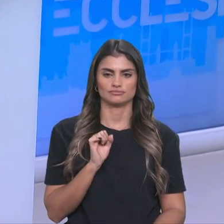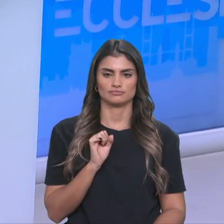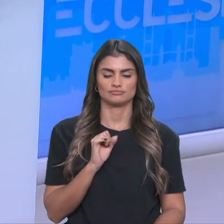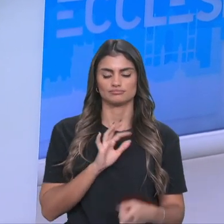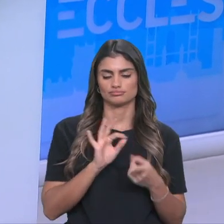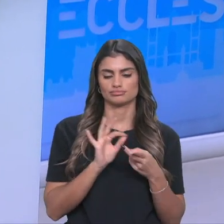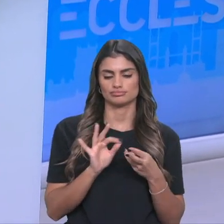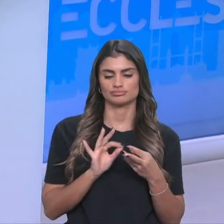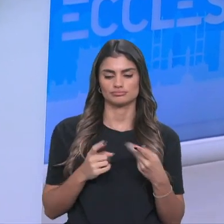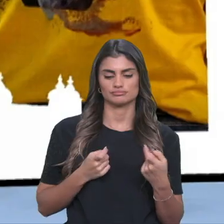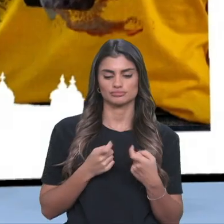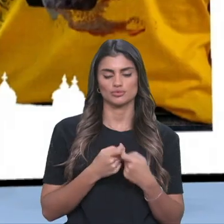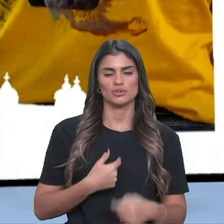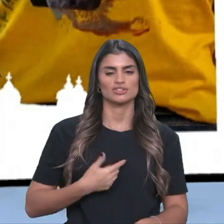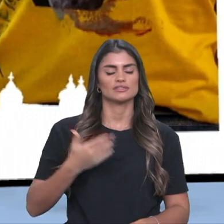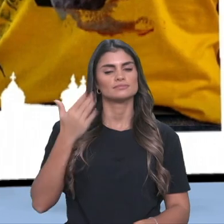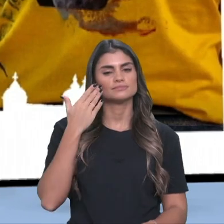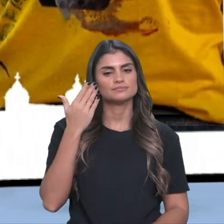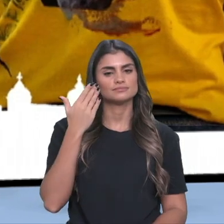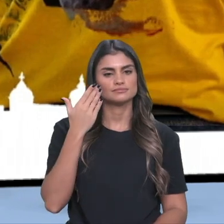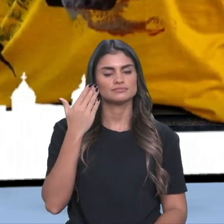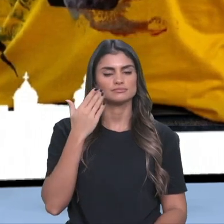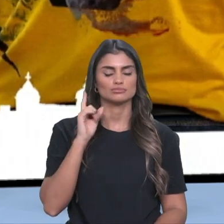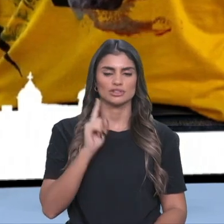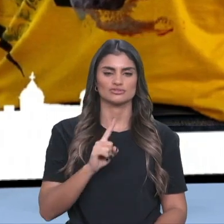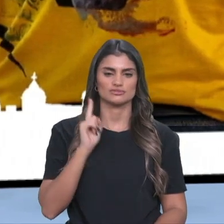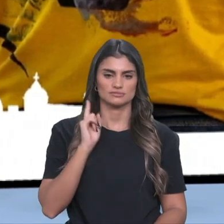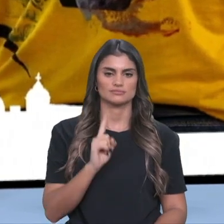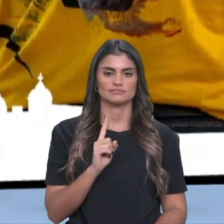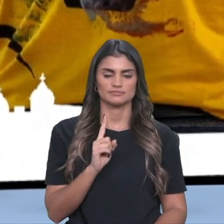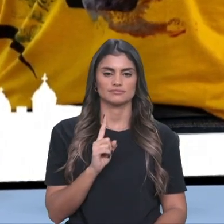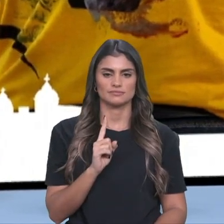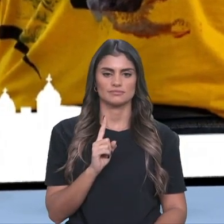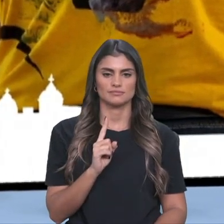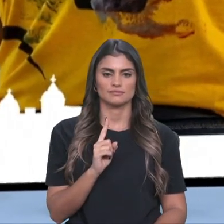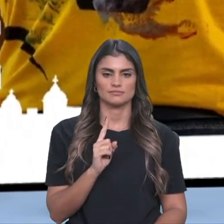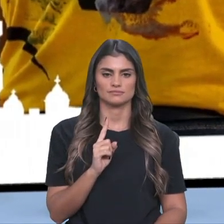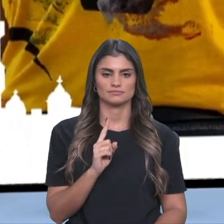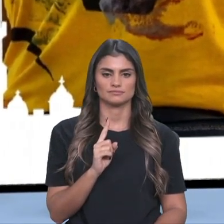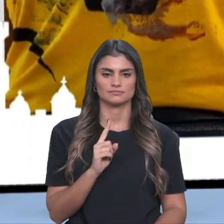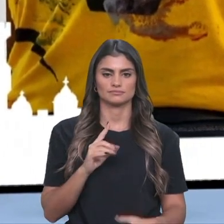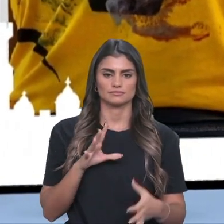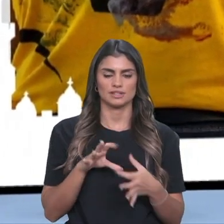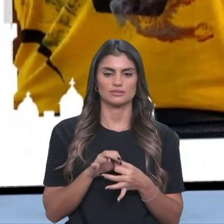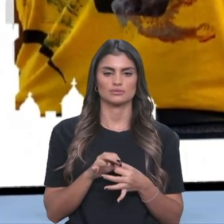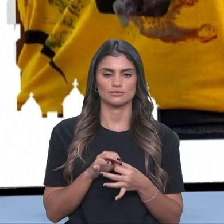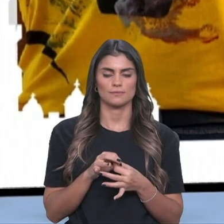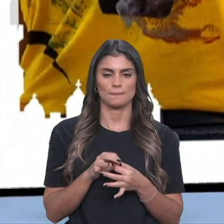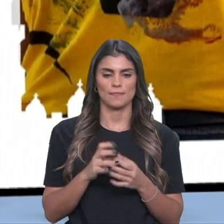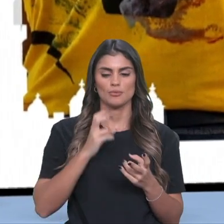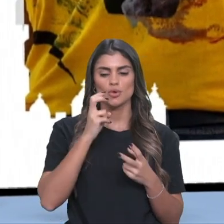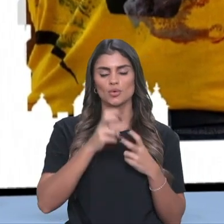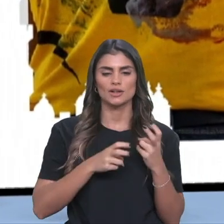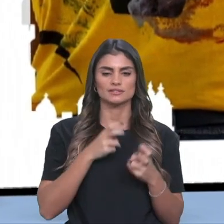aspectos que eu achei que eram significativos do ponto de vista das questões que se passam na procura